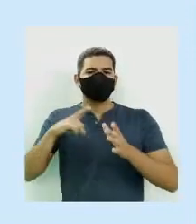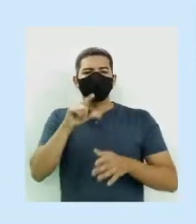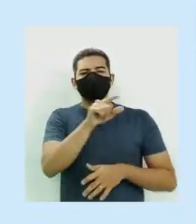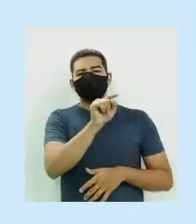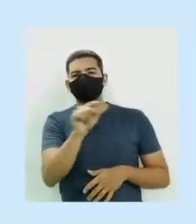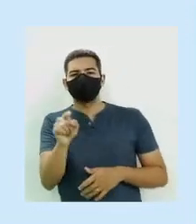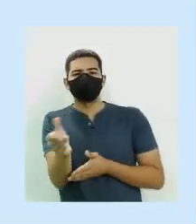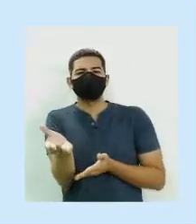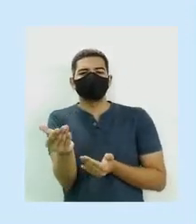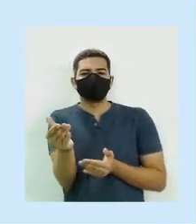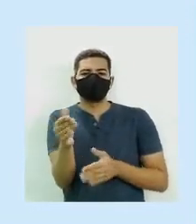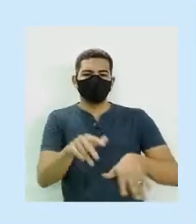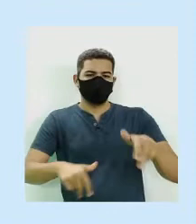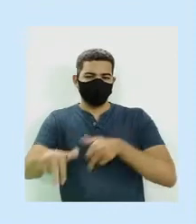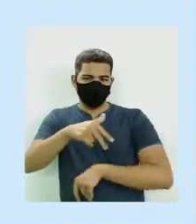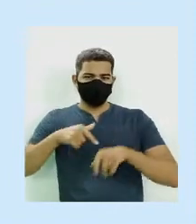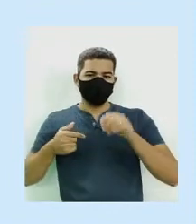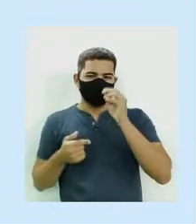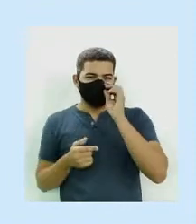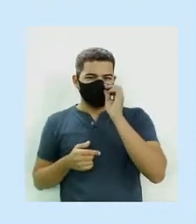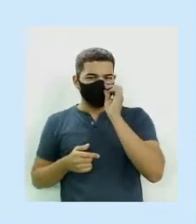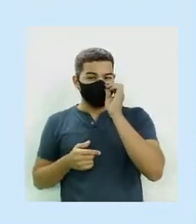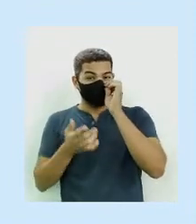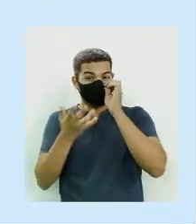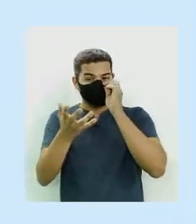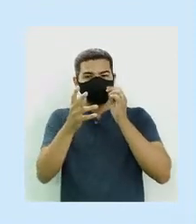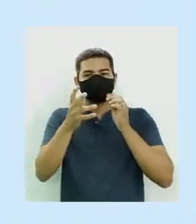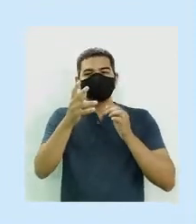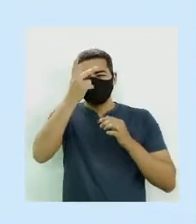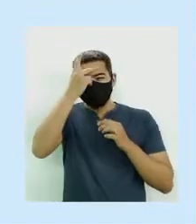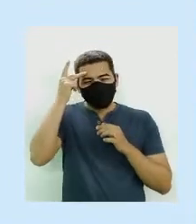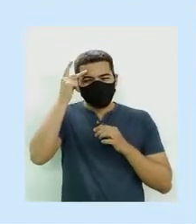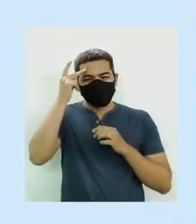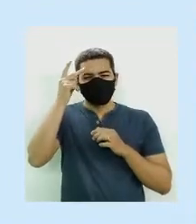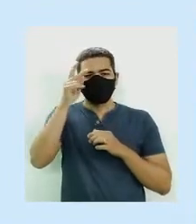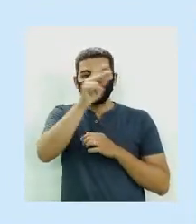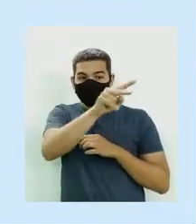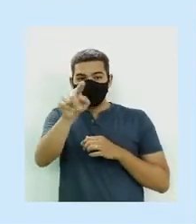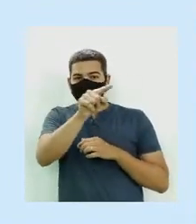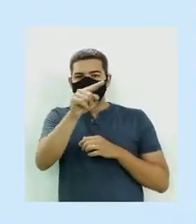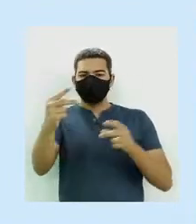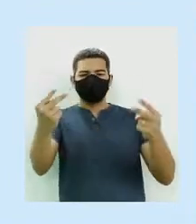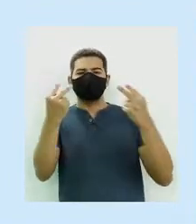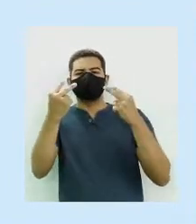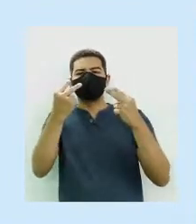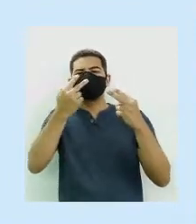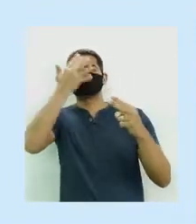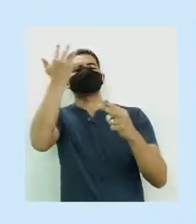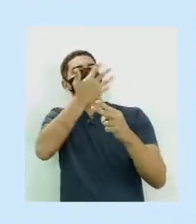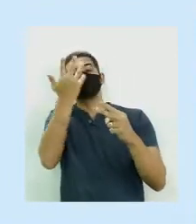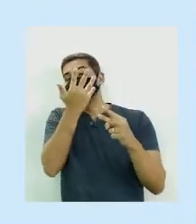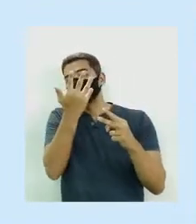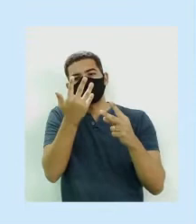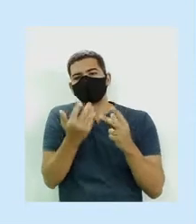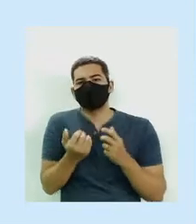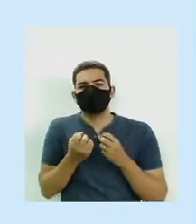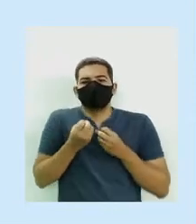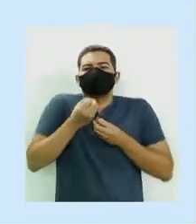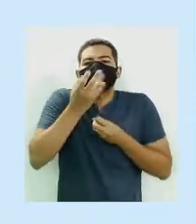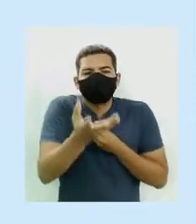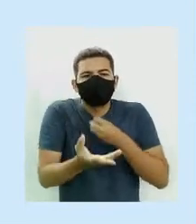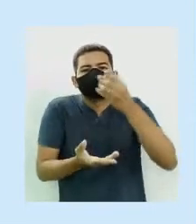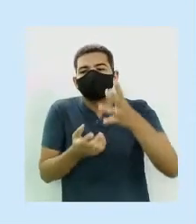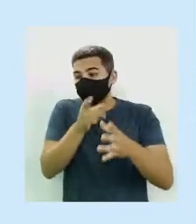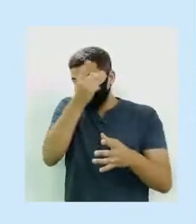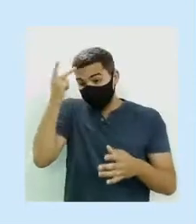era fazer as pessoas refletirem sobre aquilo que eles viviam. E eles faziam isso de uma forma poética e autoral. Só